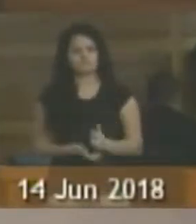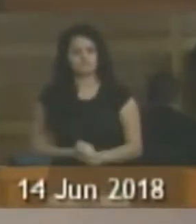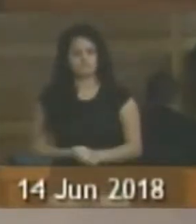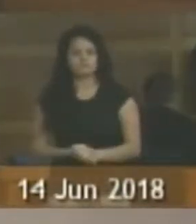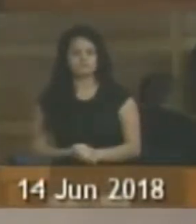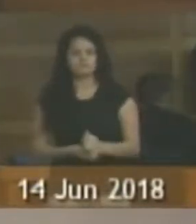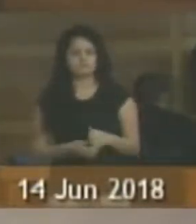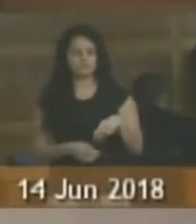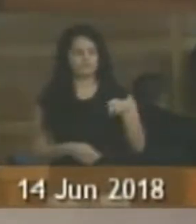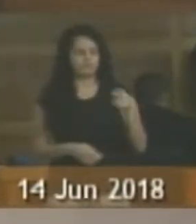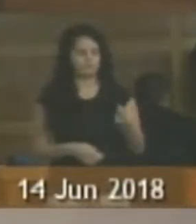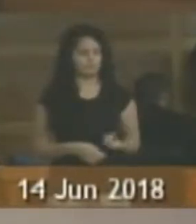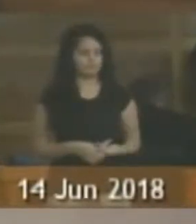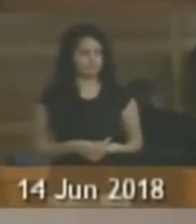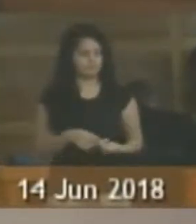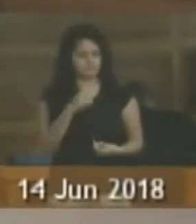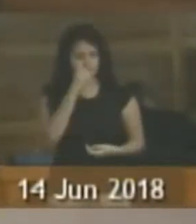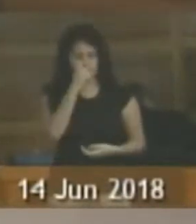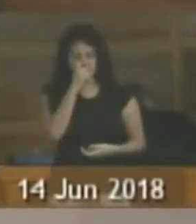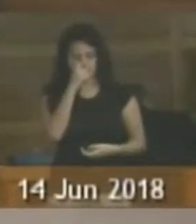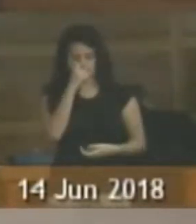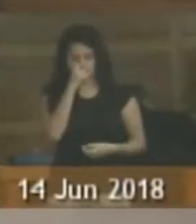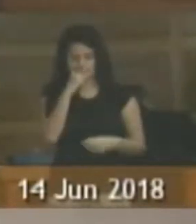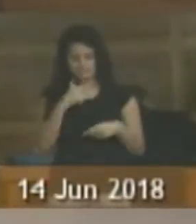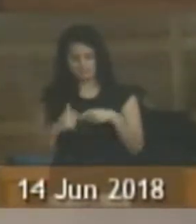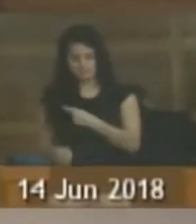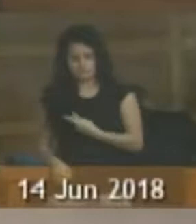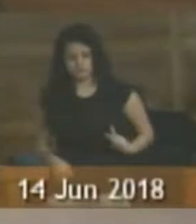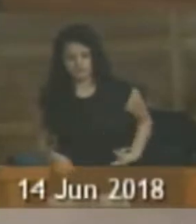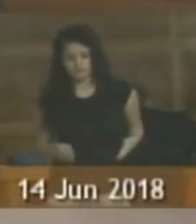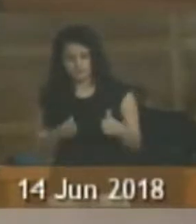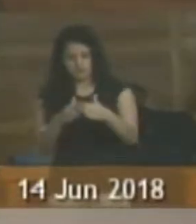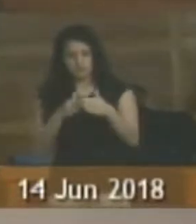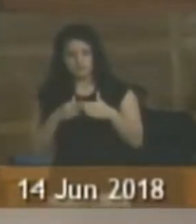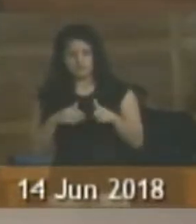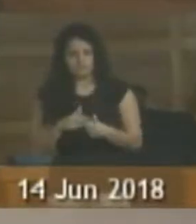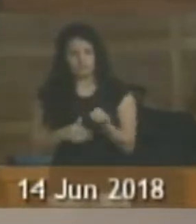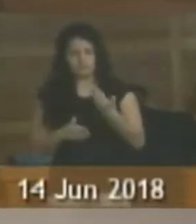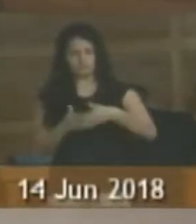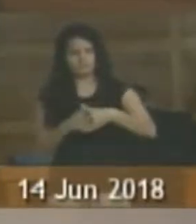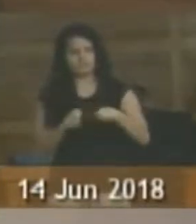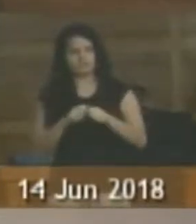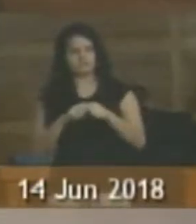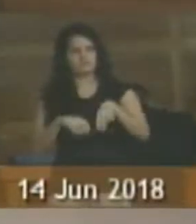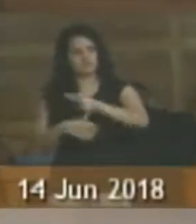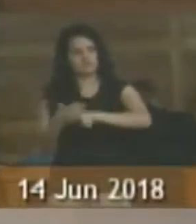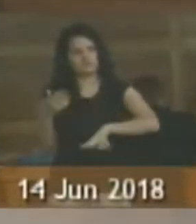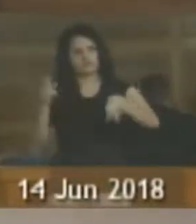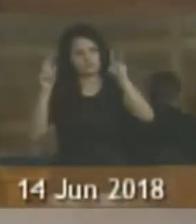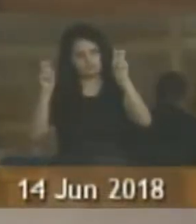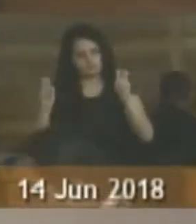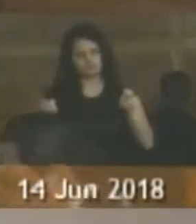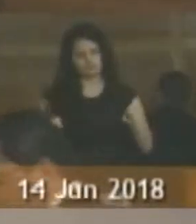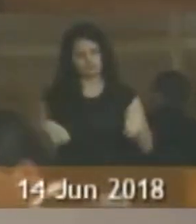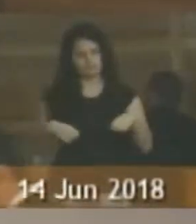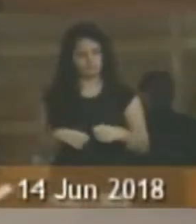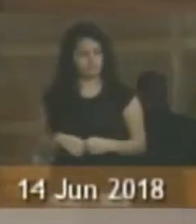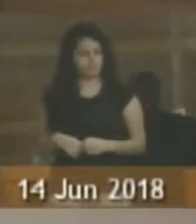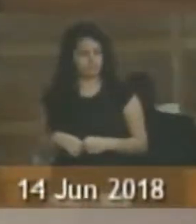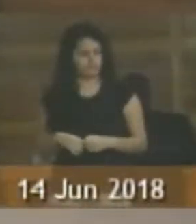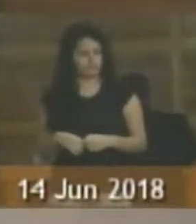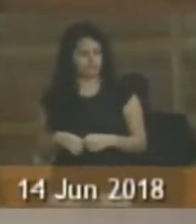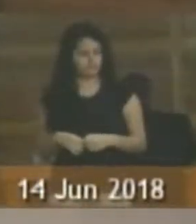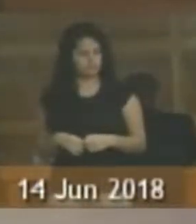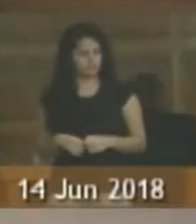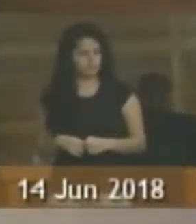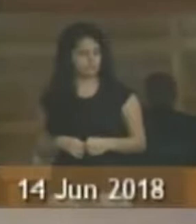Em seguida, o senhor presidente solicitou à primeira secretária que fizesse a leitura das matérias constantes na ordem do dia. A